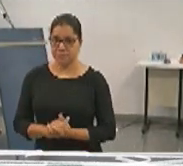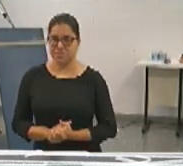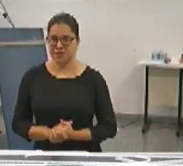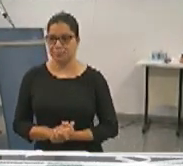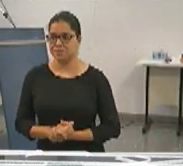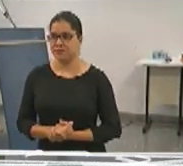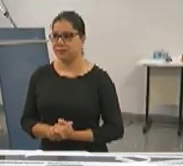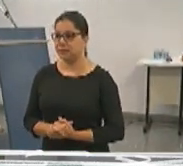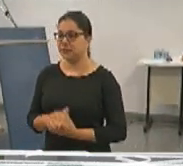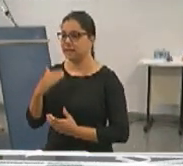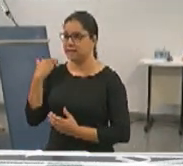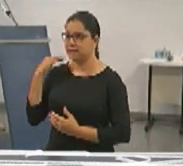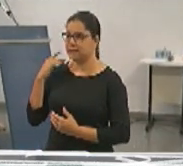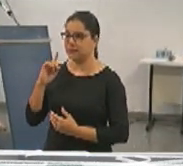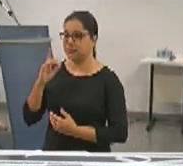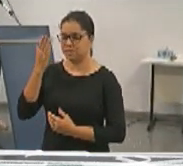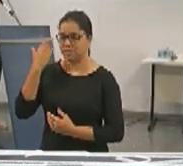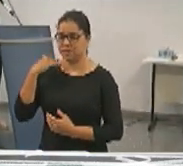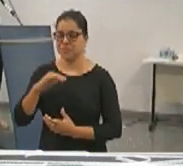2 minutos para a resposta. Ok.